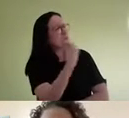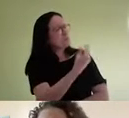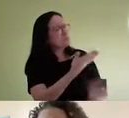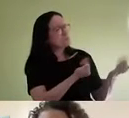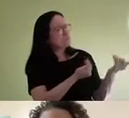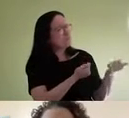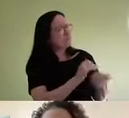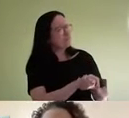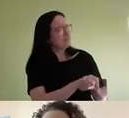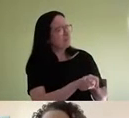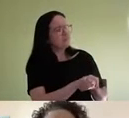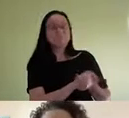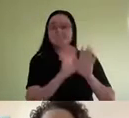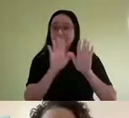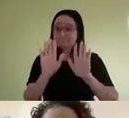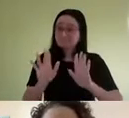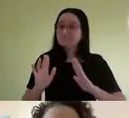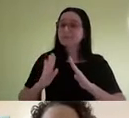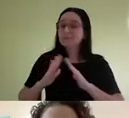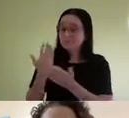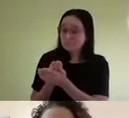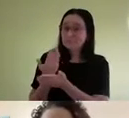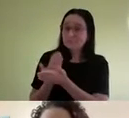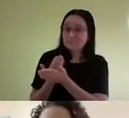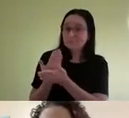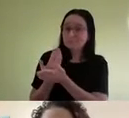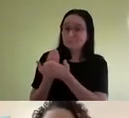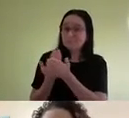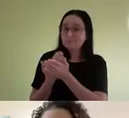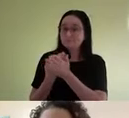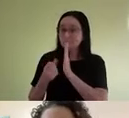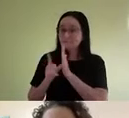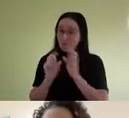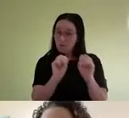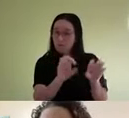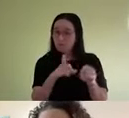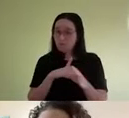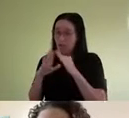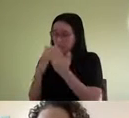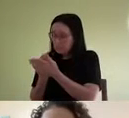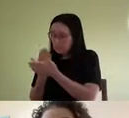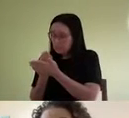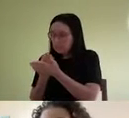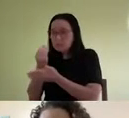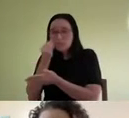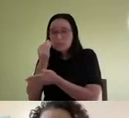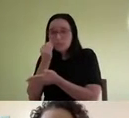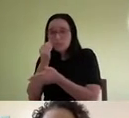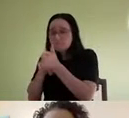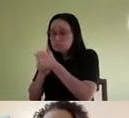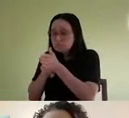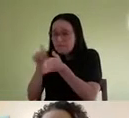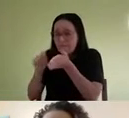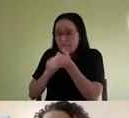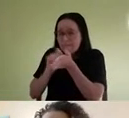estudo, eu tinha que estudar muito, a cada aula que eu ia ministrar e eu estudava, eu testava muito, eu anotava.